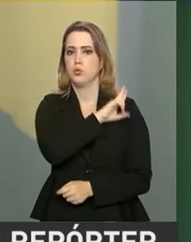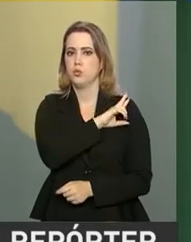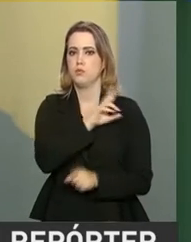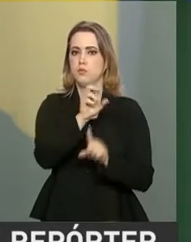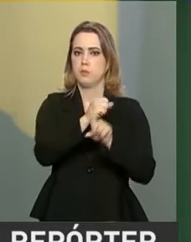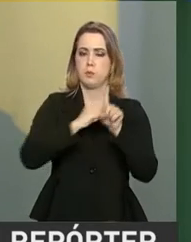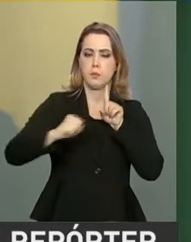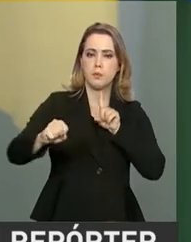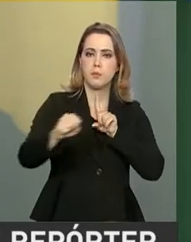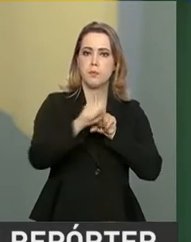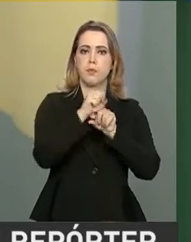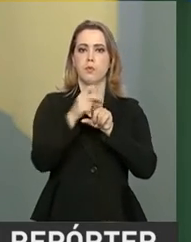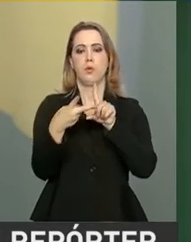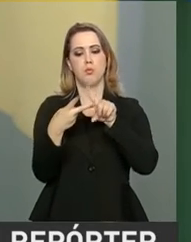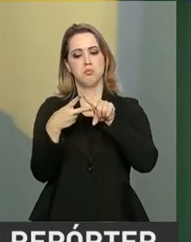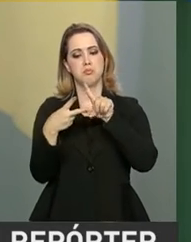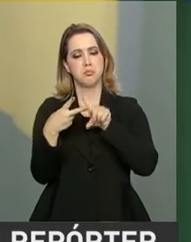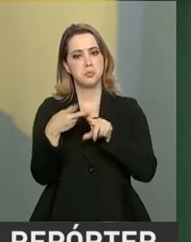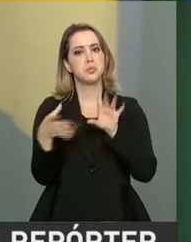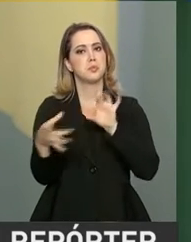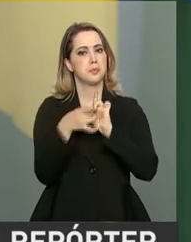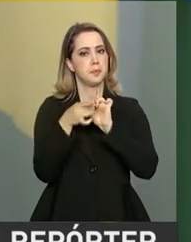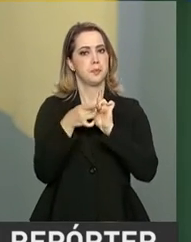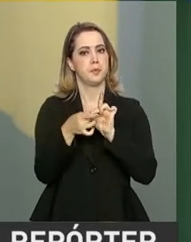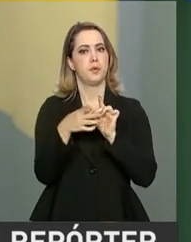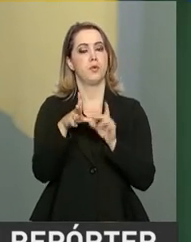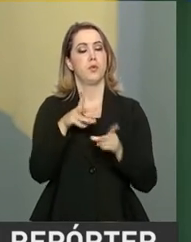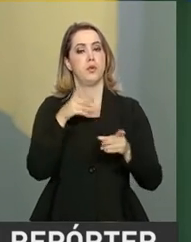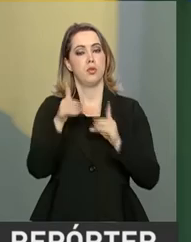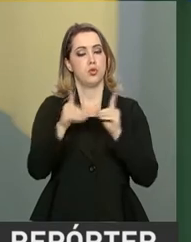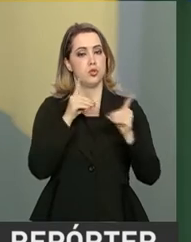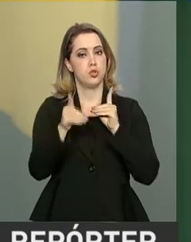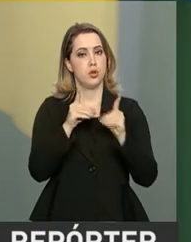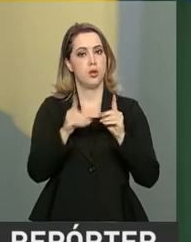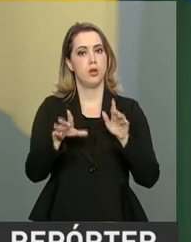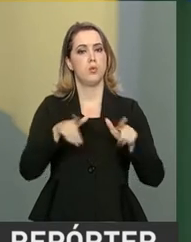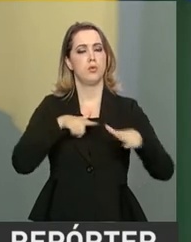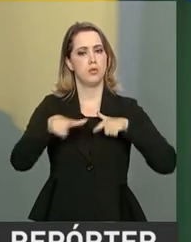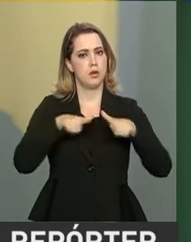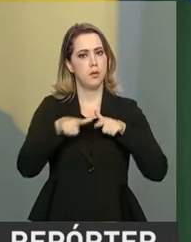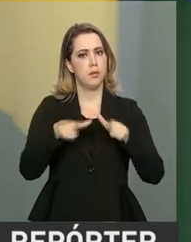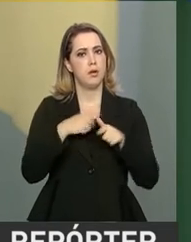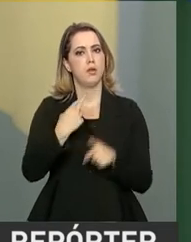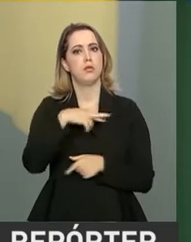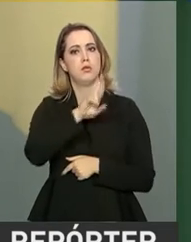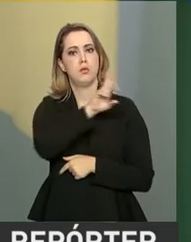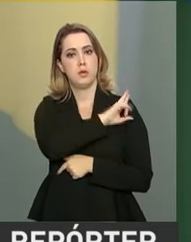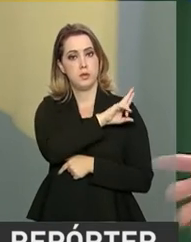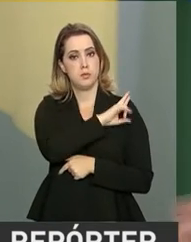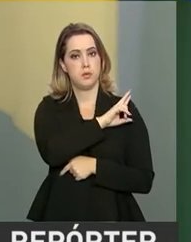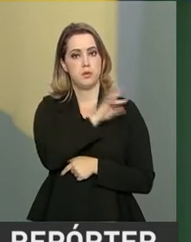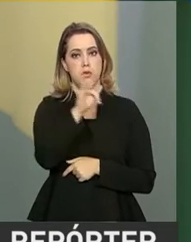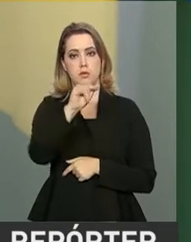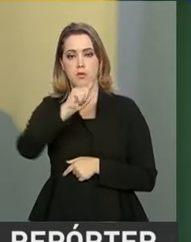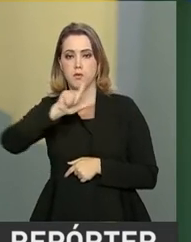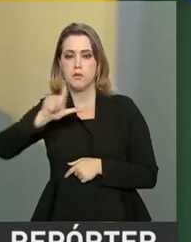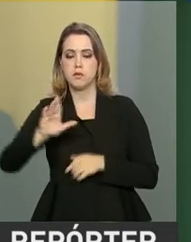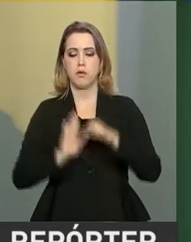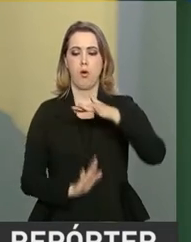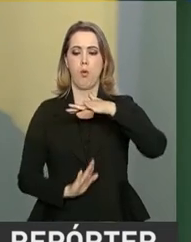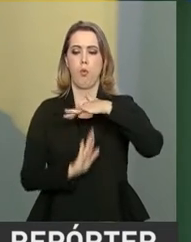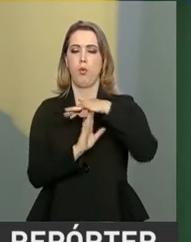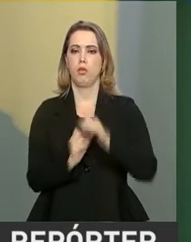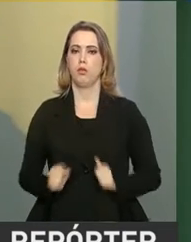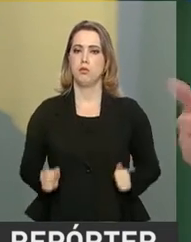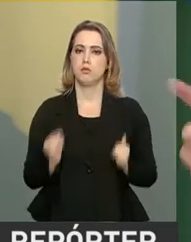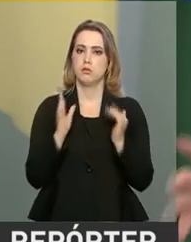as tônicas do nosso governo. Diálogo, emprego, responsabilidade fiscal, daí o teto de gastos, e responsabilidade